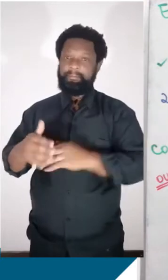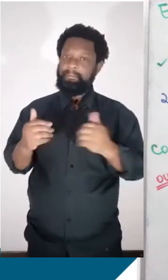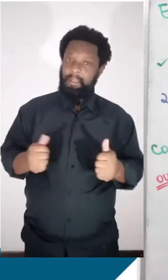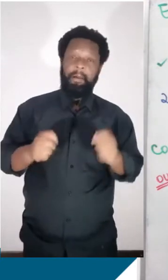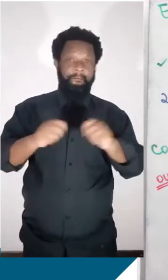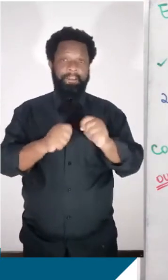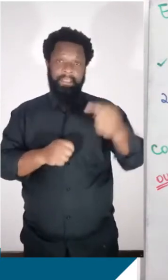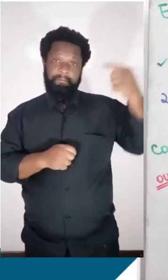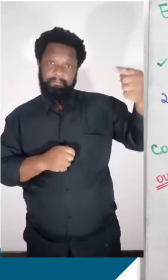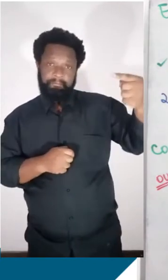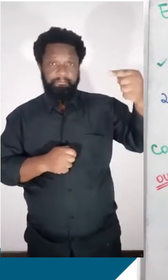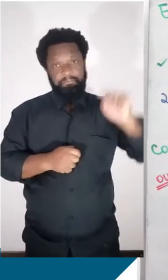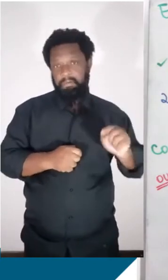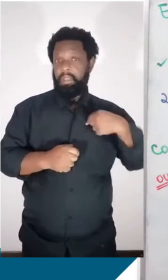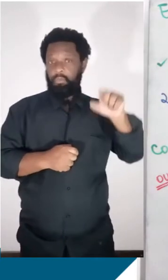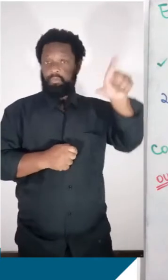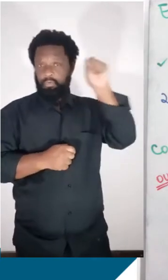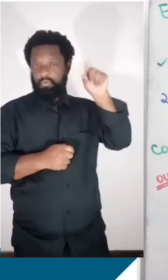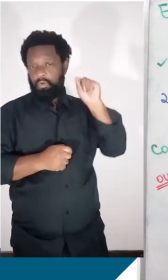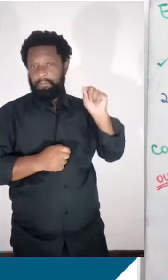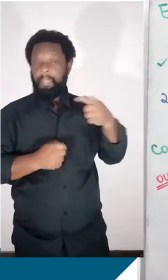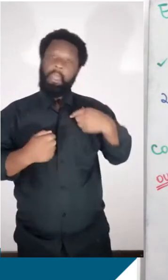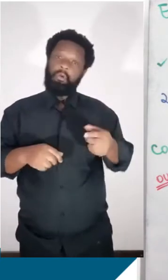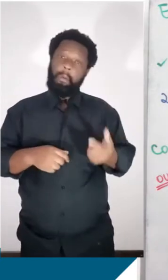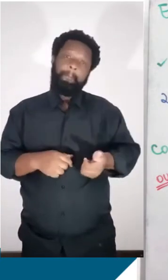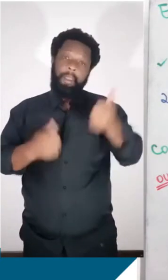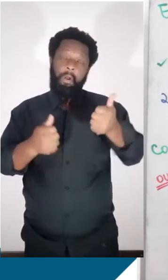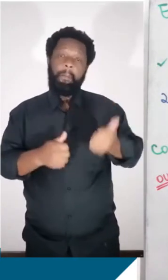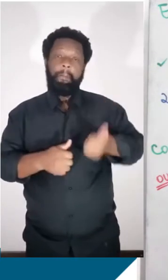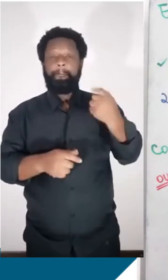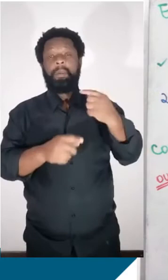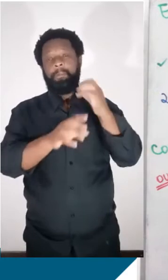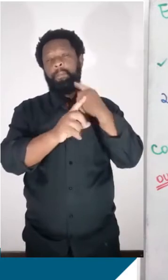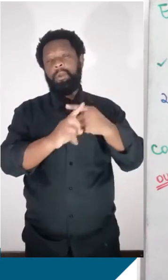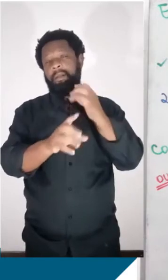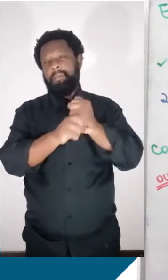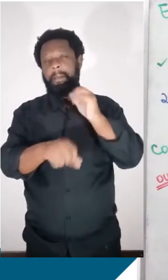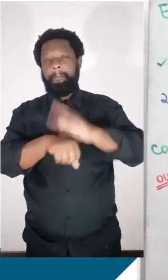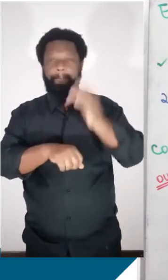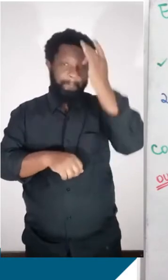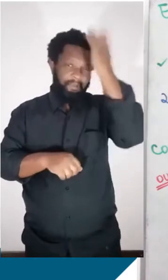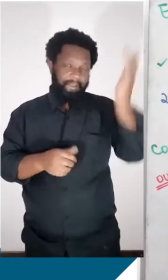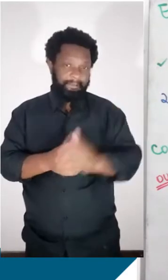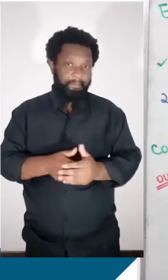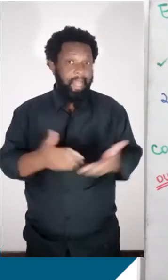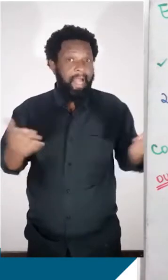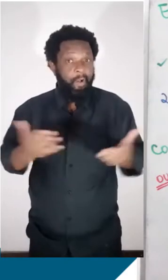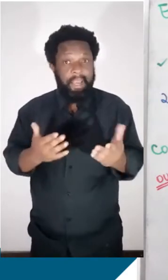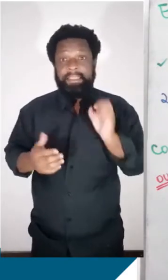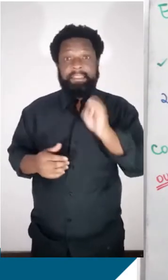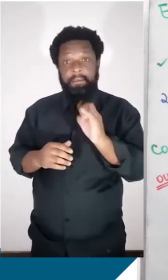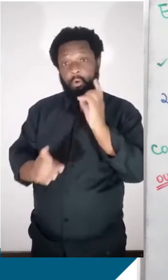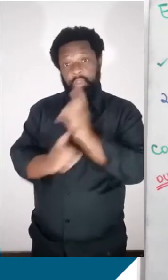limitante. Posso fazer esse ou esse. Eu escolho o valor. Eu preferi fazer o primeiro porque a conta fica mais fácil. Agora,